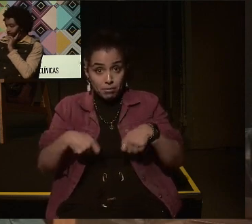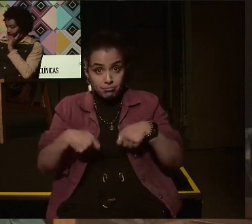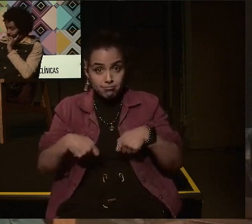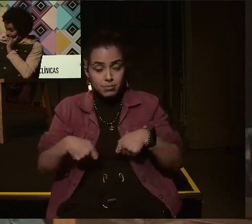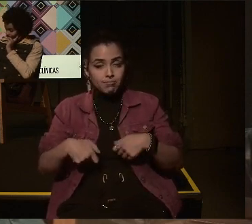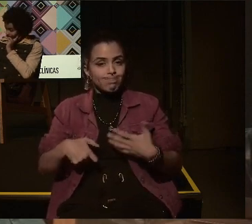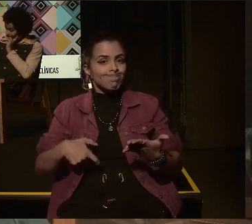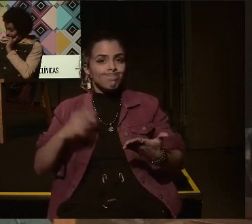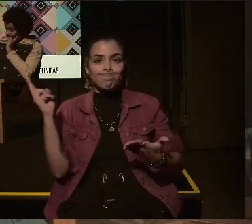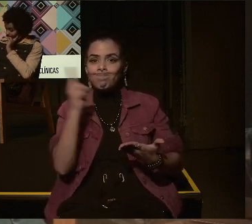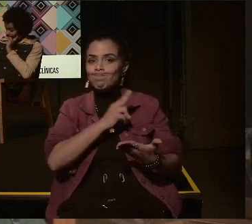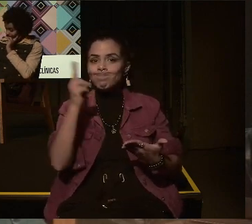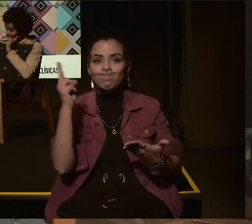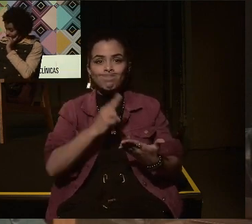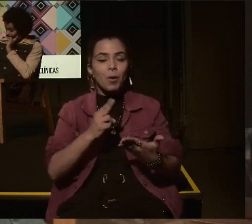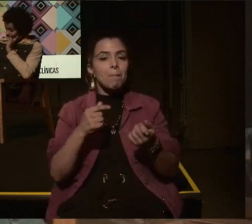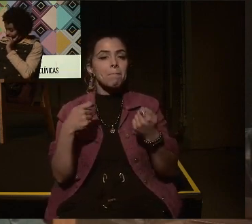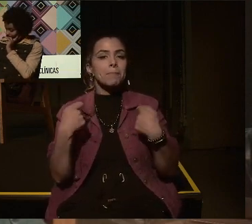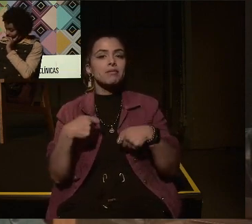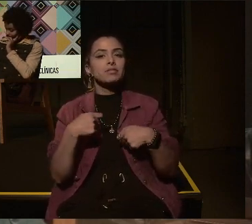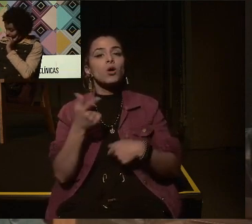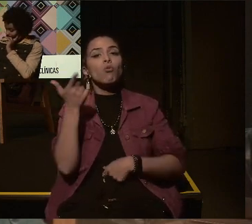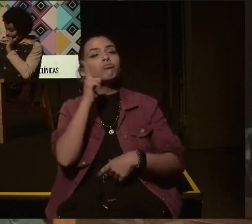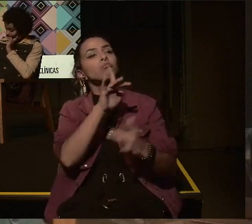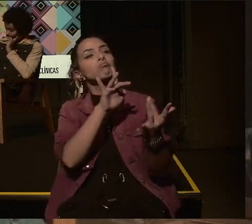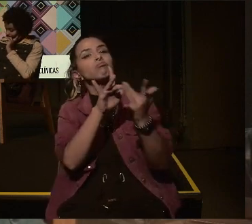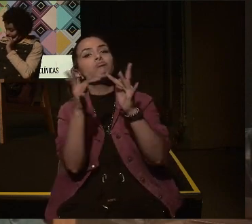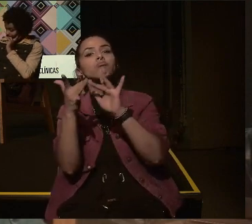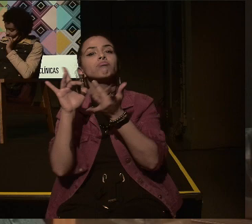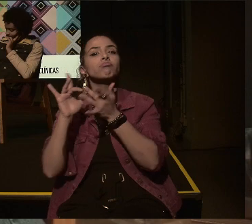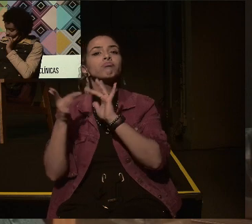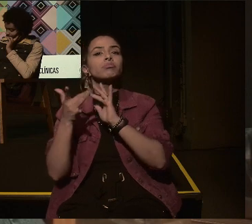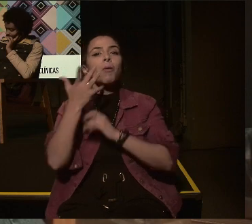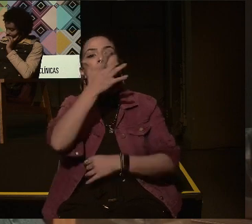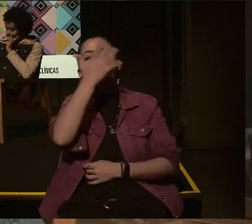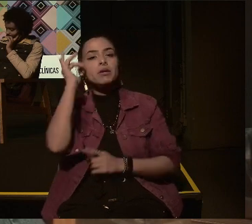loucamente sair com ditos loucos para a rua.